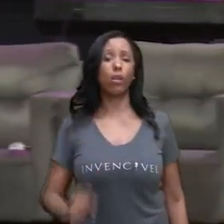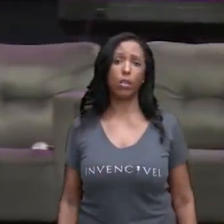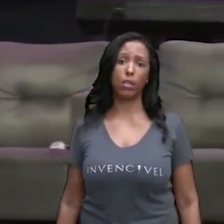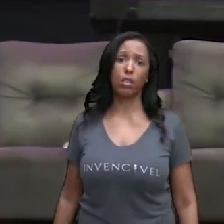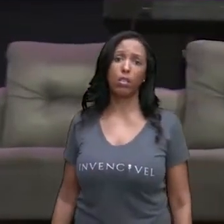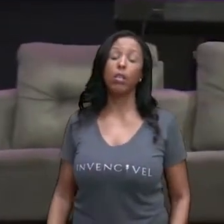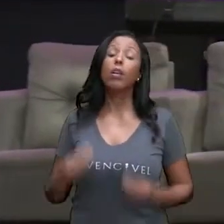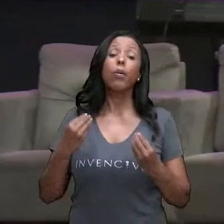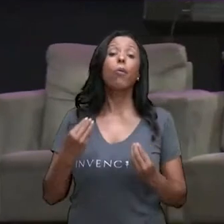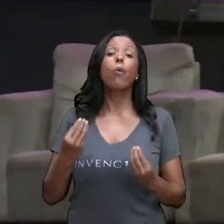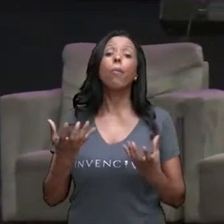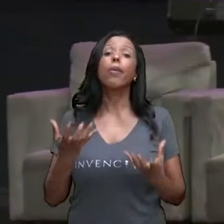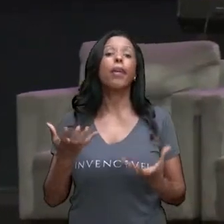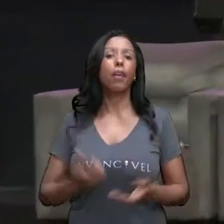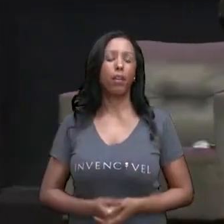alto.